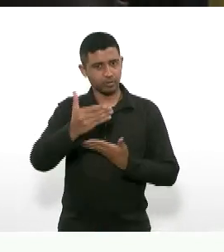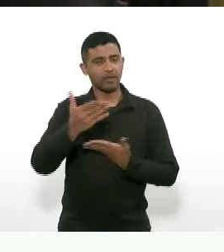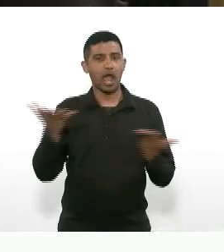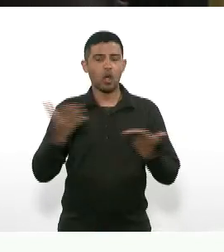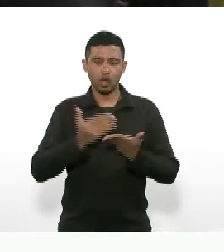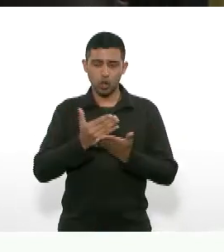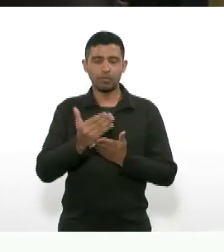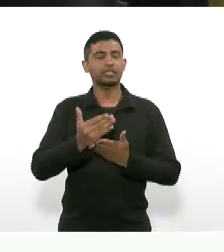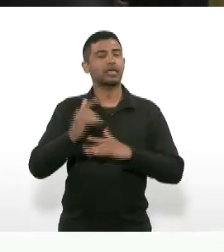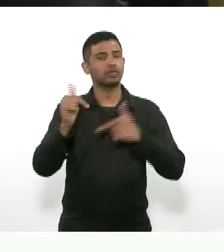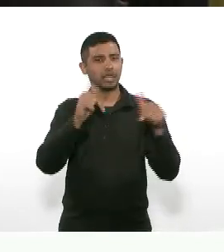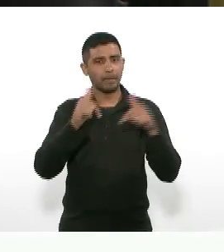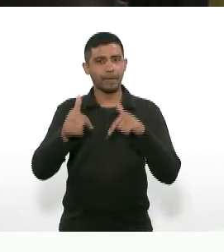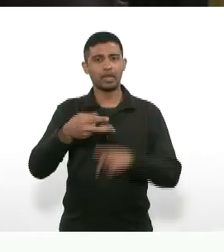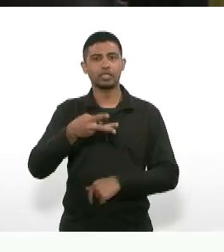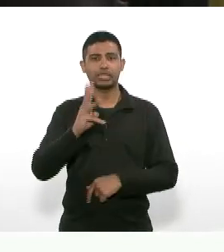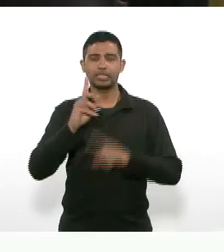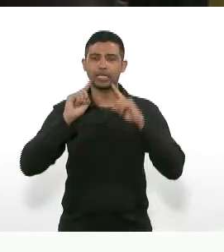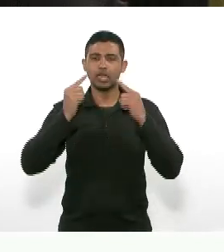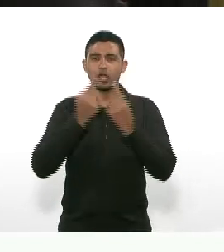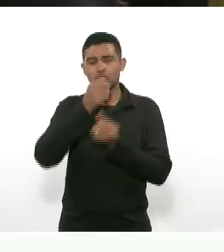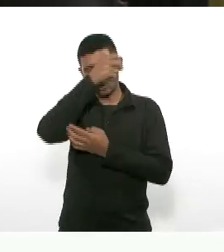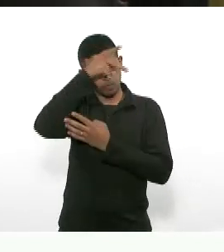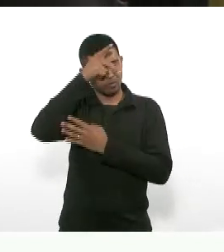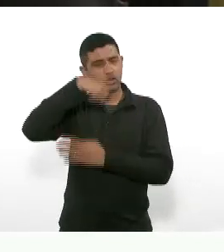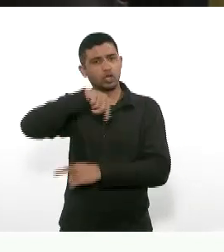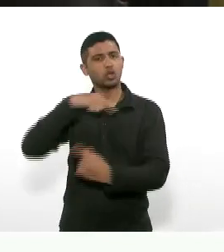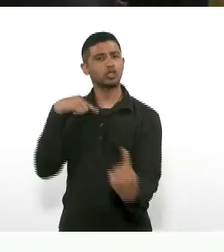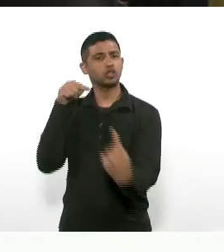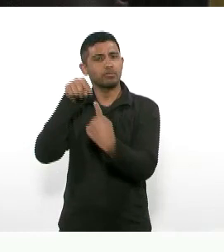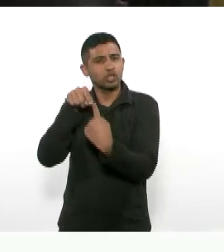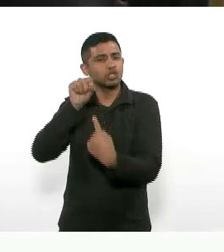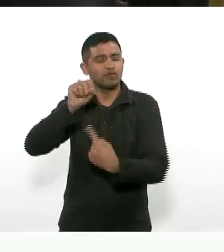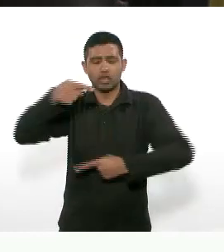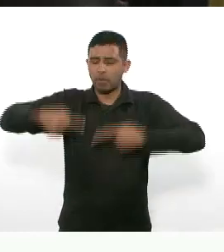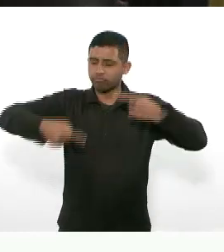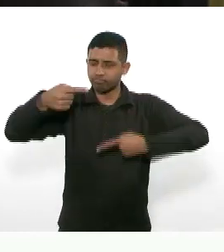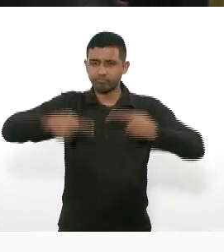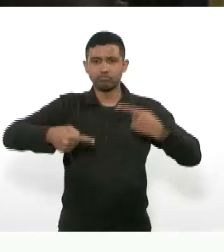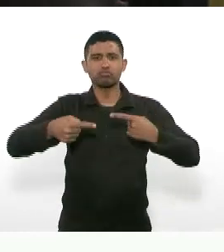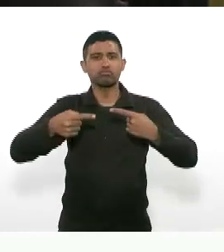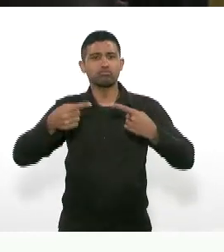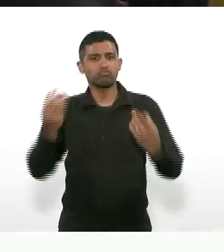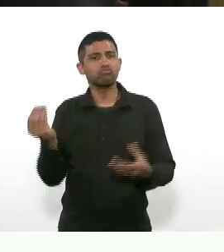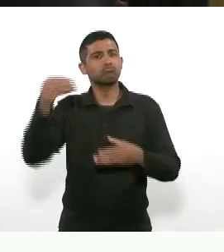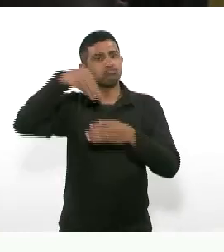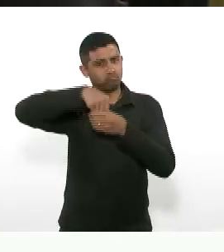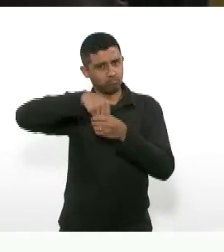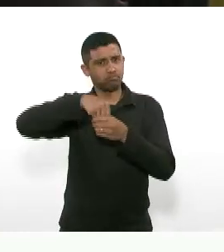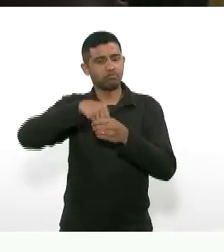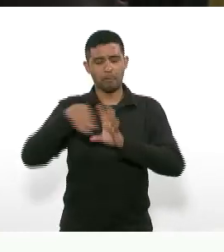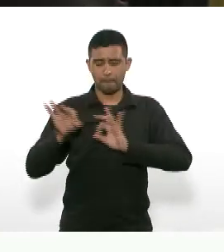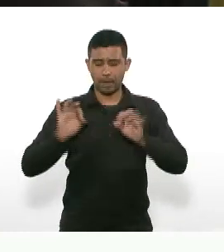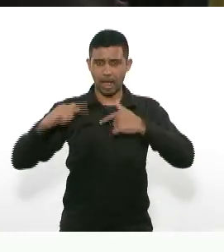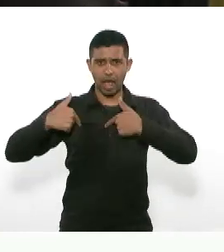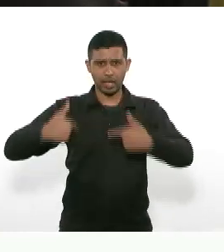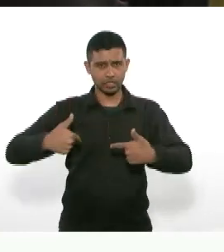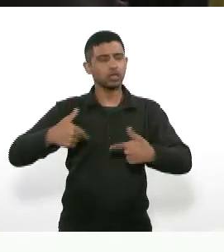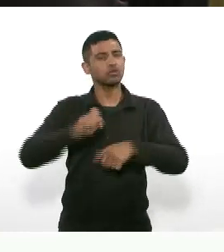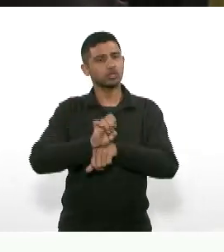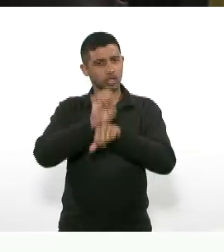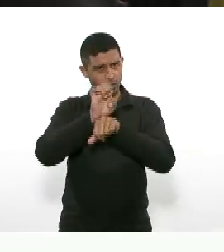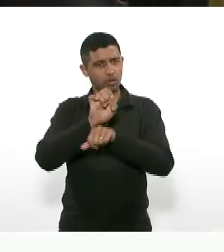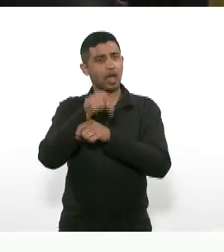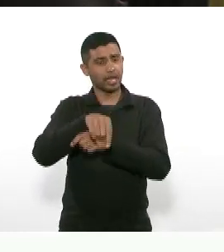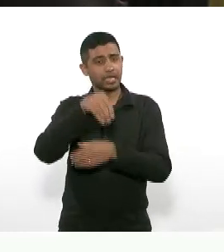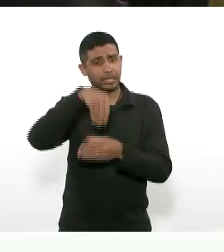os trabalhos da terceira audiência pública com o objetivo de debatermos a implementação do Plano Estadual de Segurança Pública no